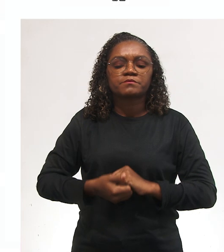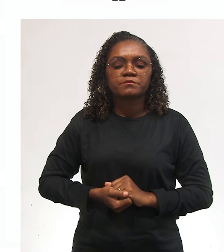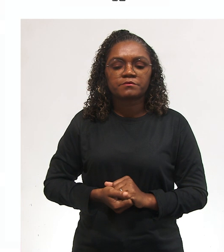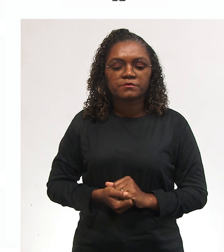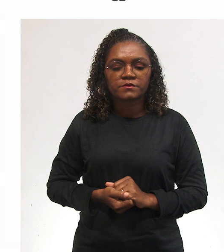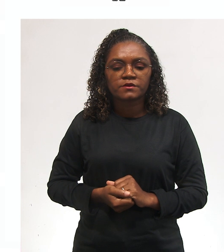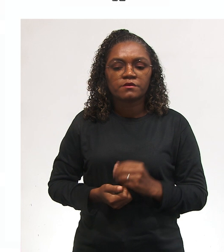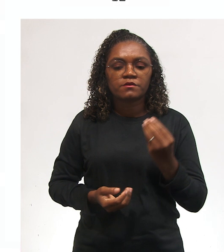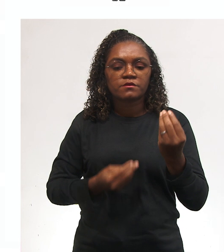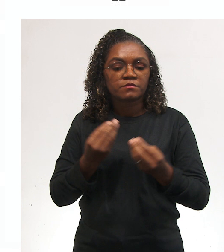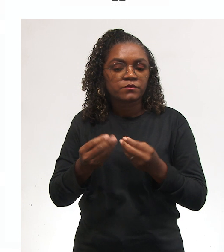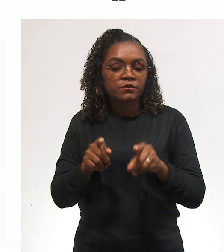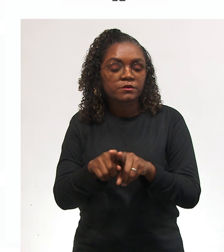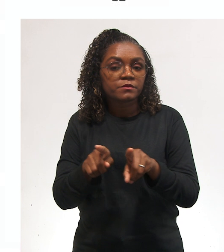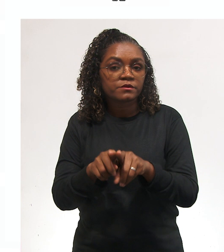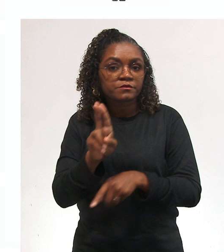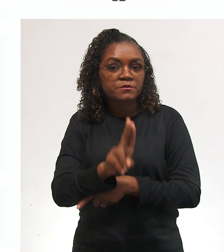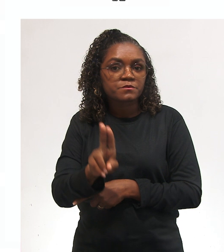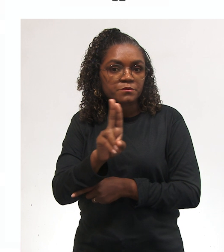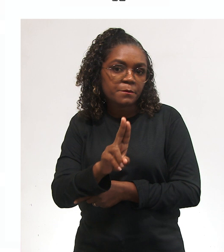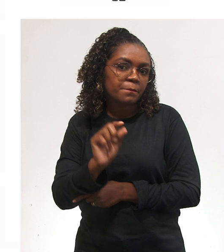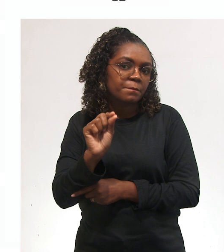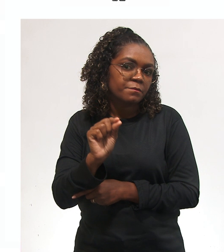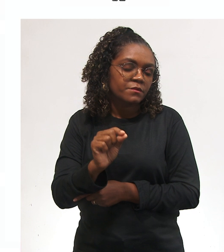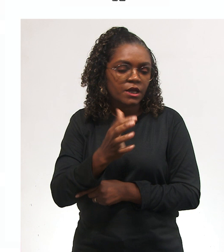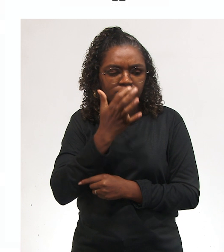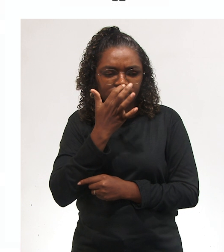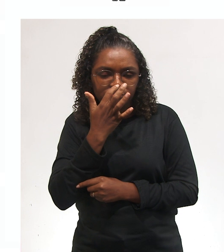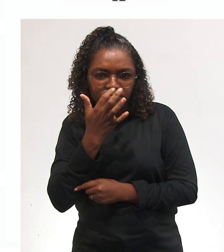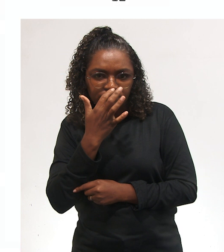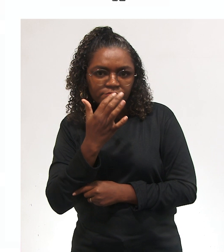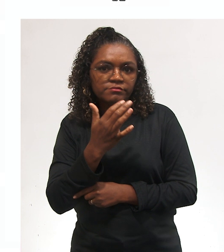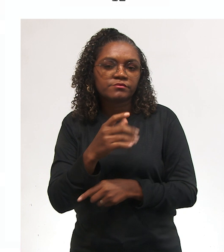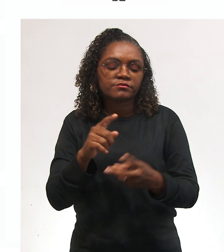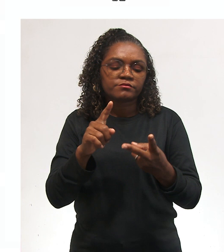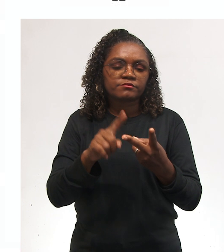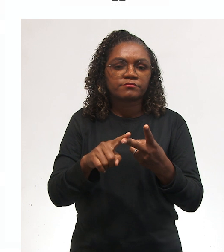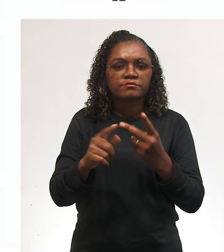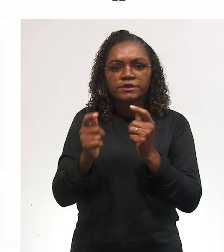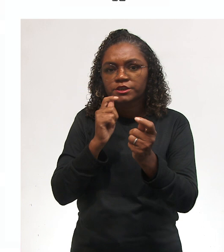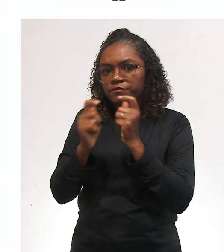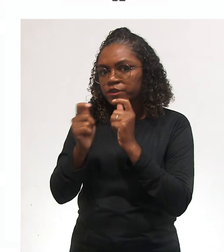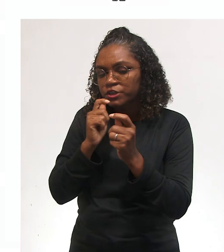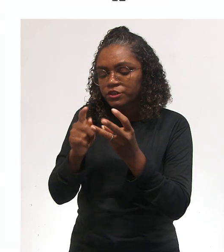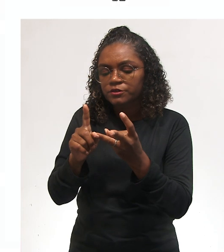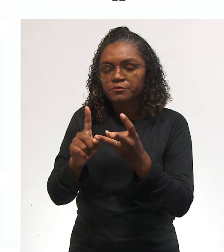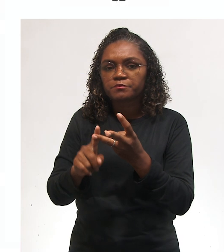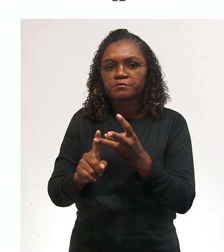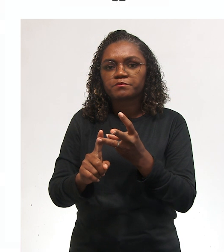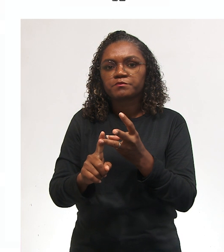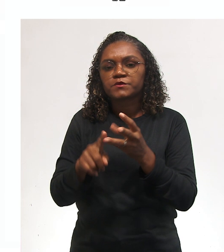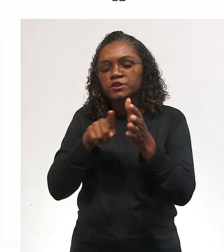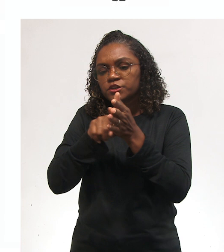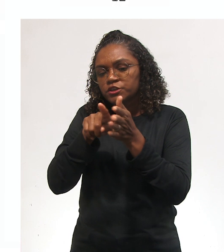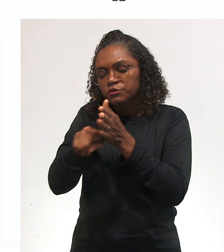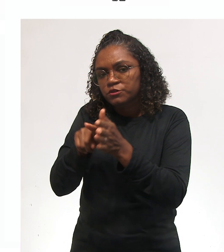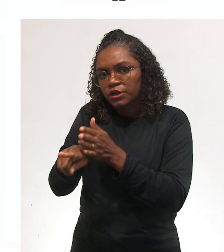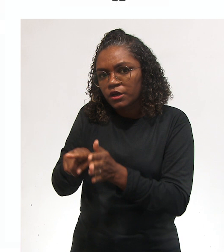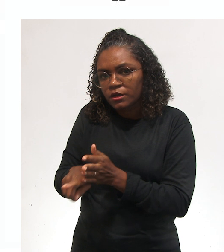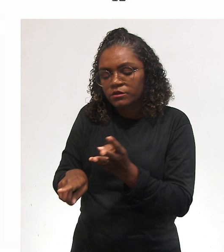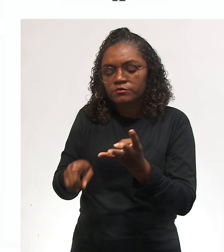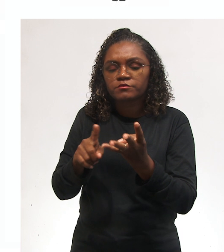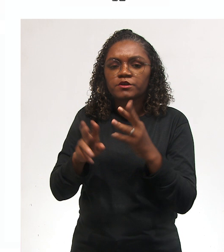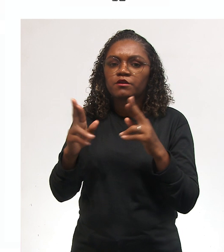a utilização dos instrumentos, observação, entrevista,